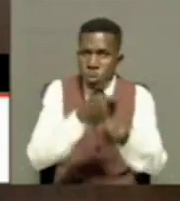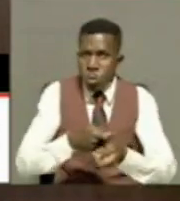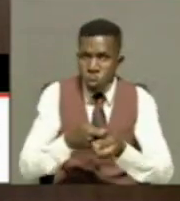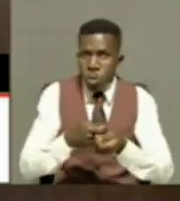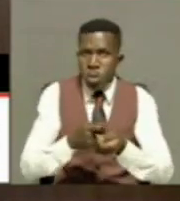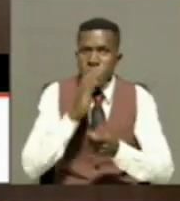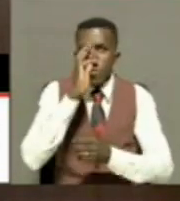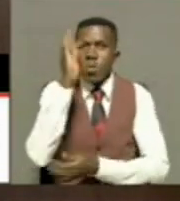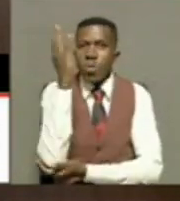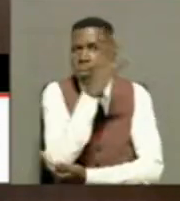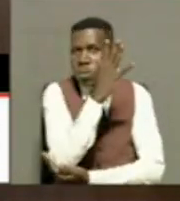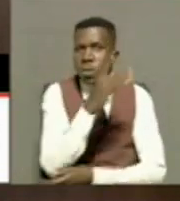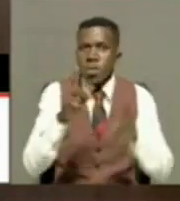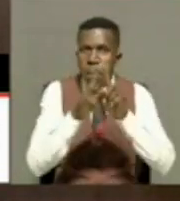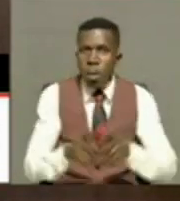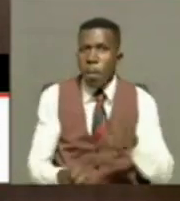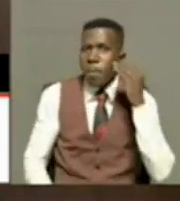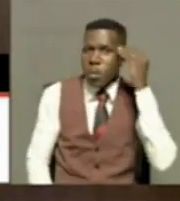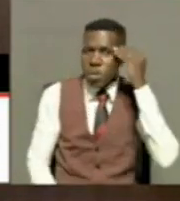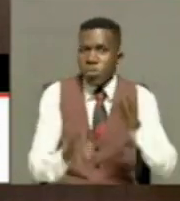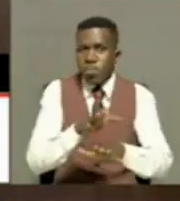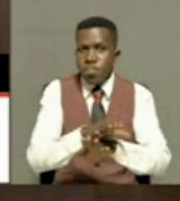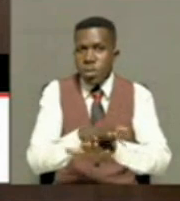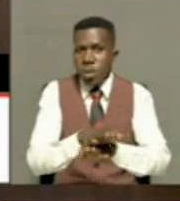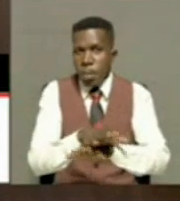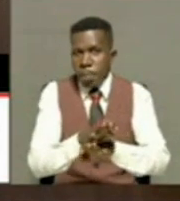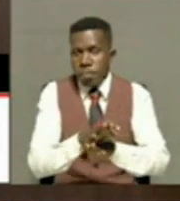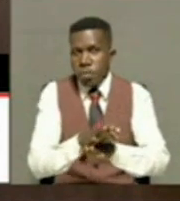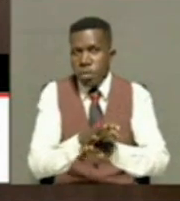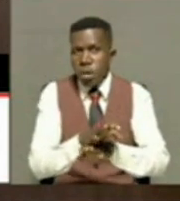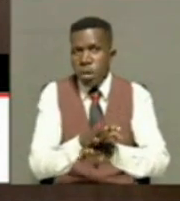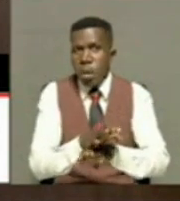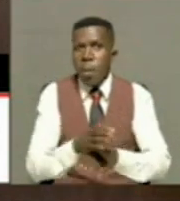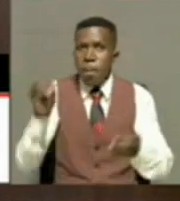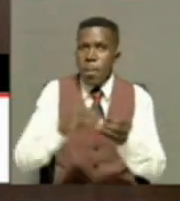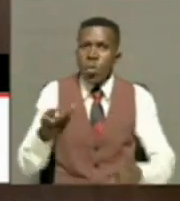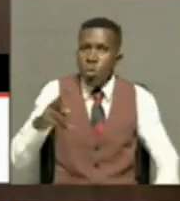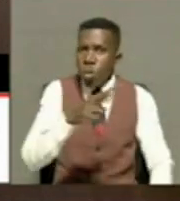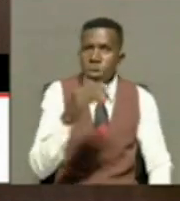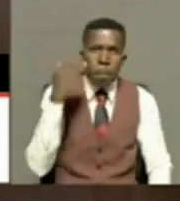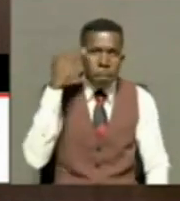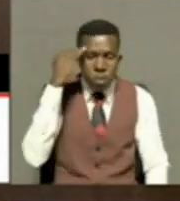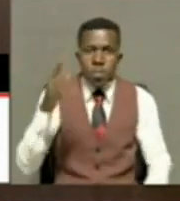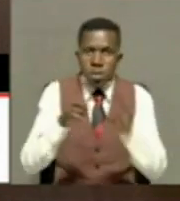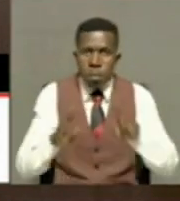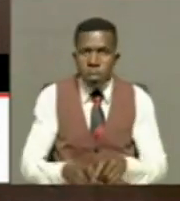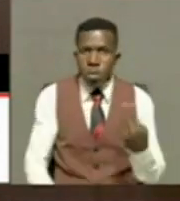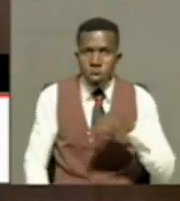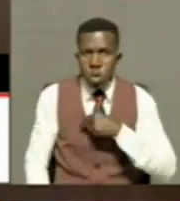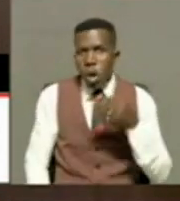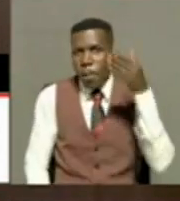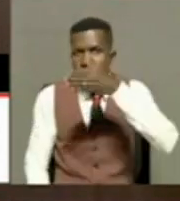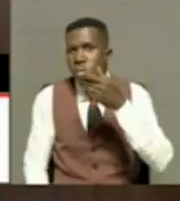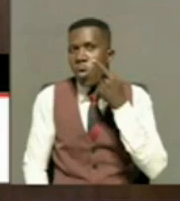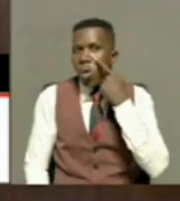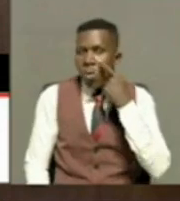e Florestas e Ministério das Pescas e Recursos Marinhos, mas não só. Também consultamos o